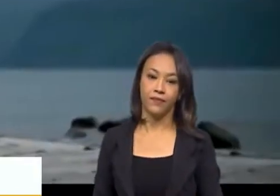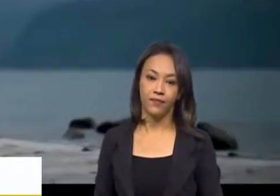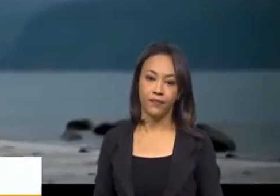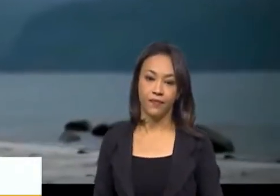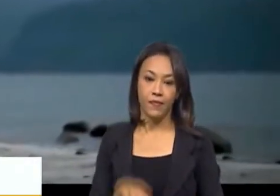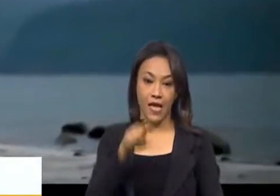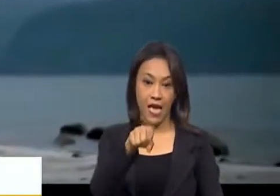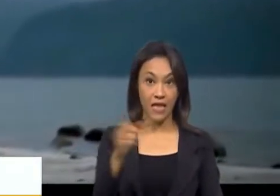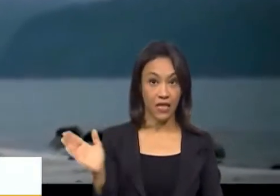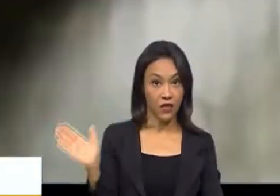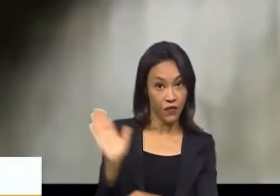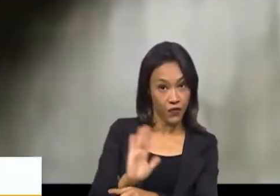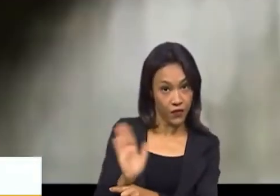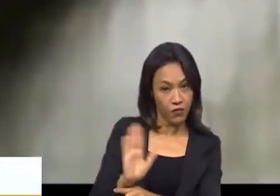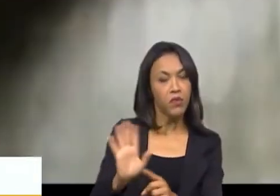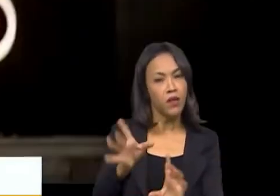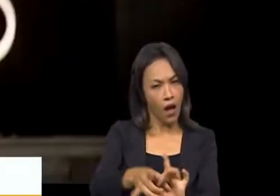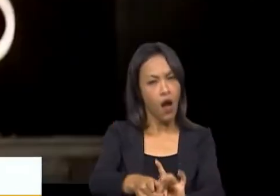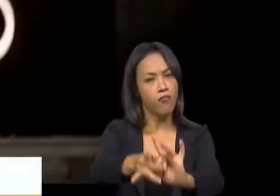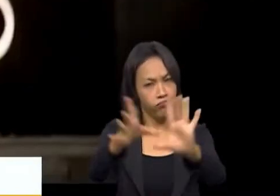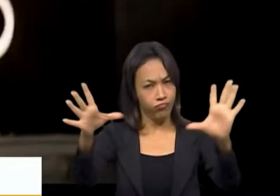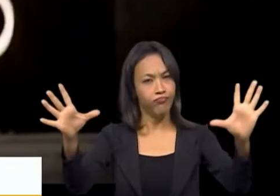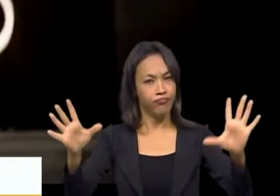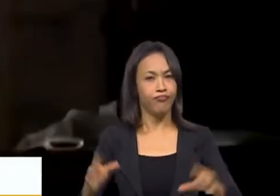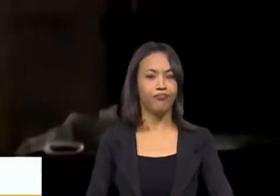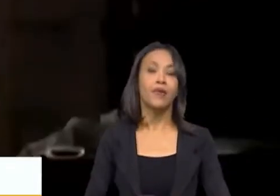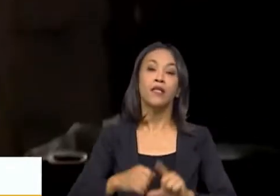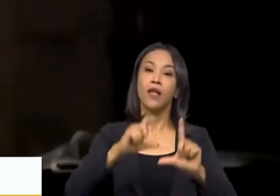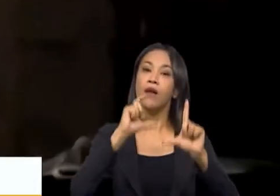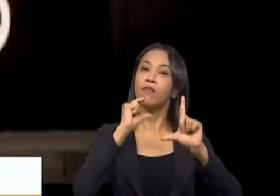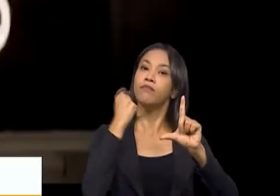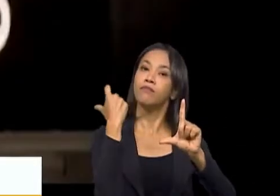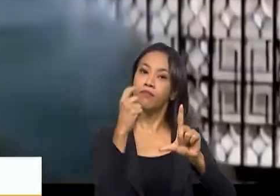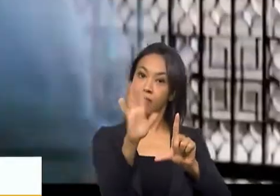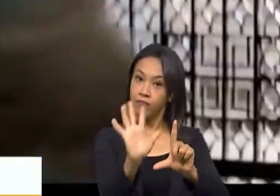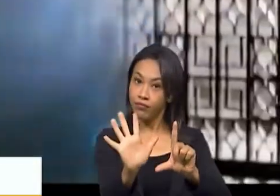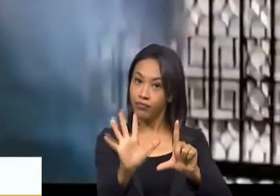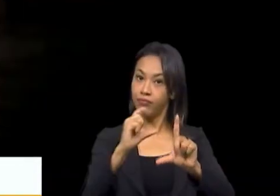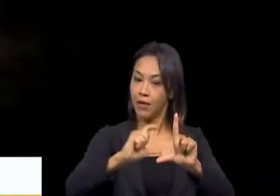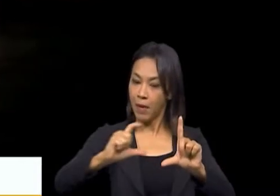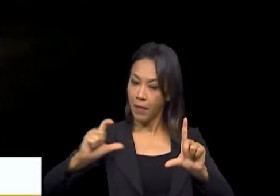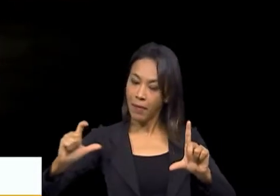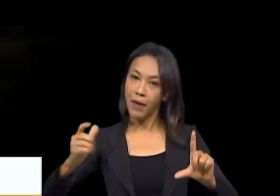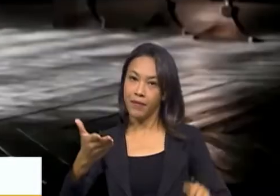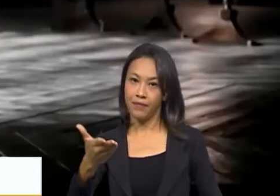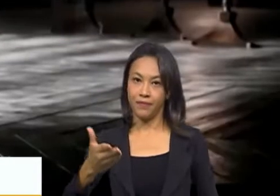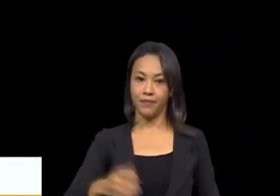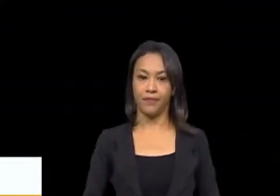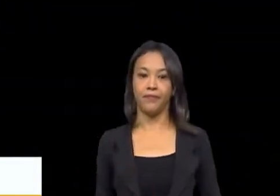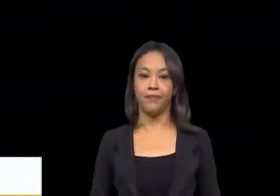2049. O filme está disponível na plataforma de streaming HBO Max.